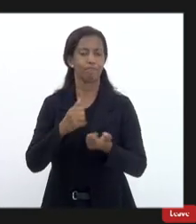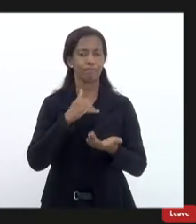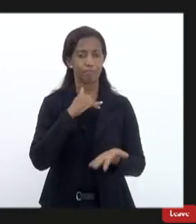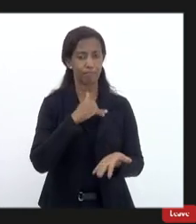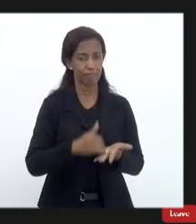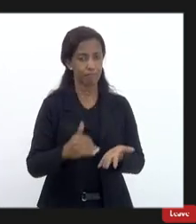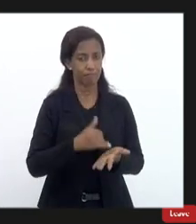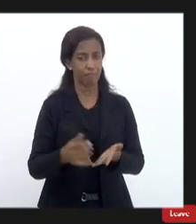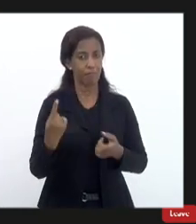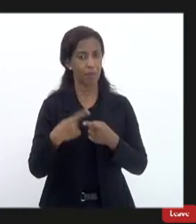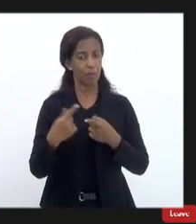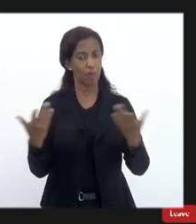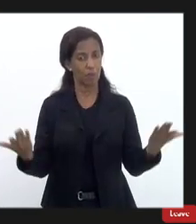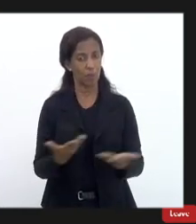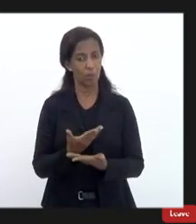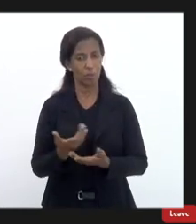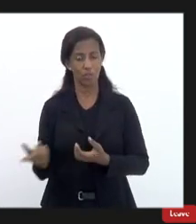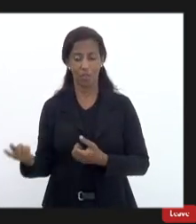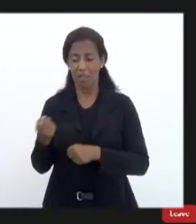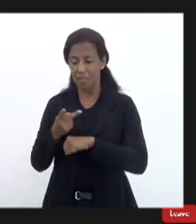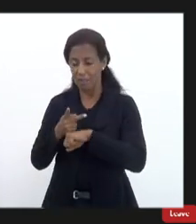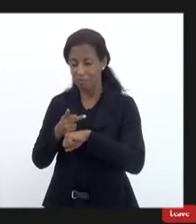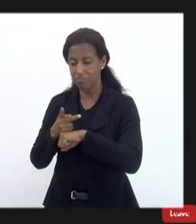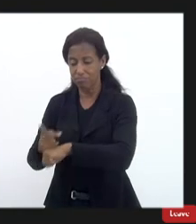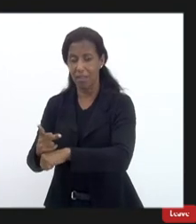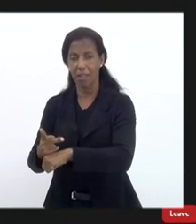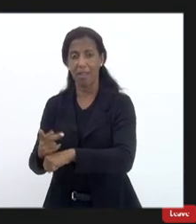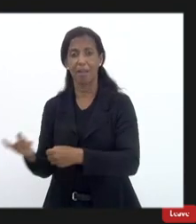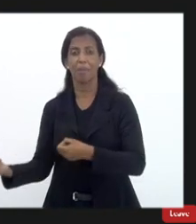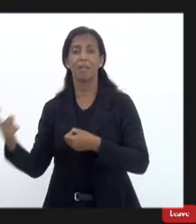secretaria, porque hoje essa busca ativa é para que esse aluno